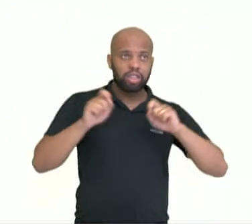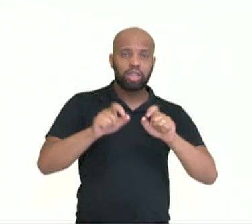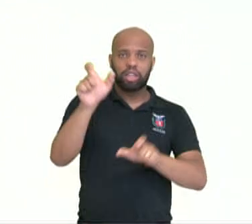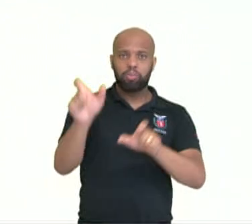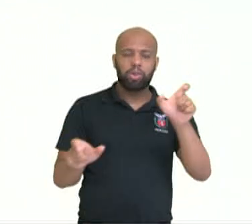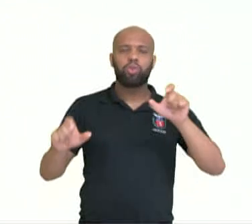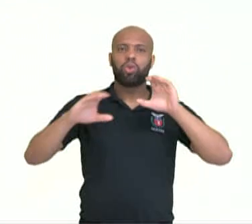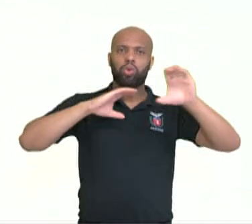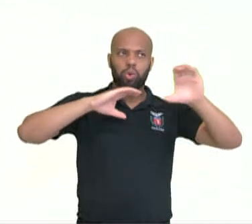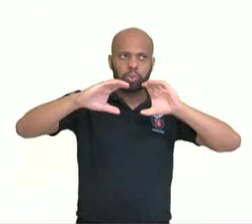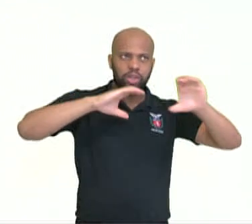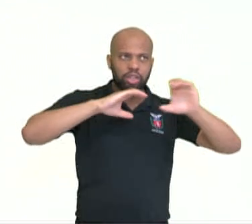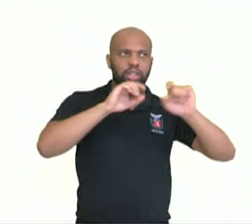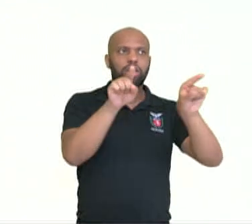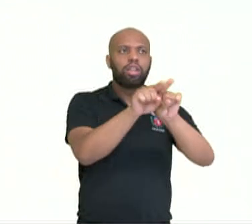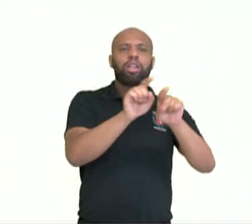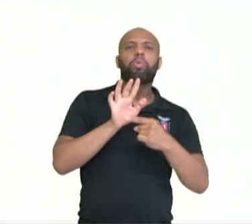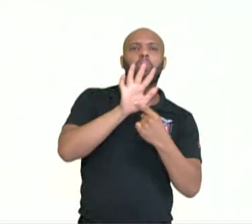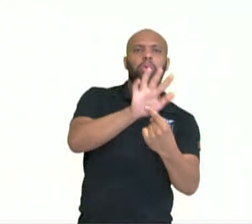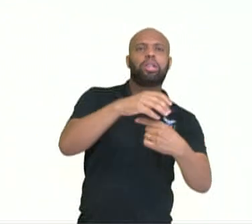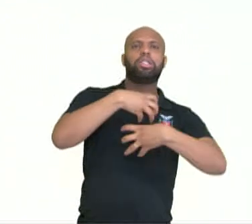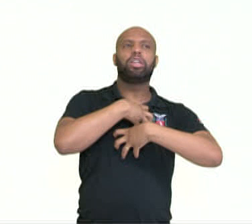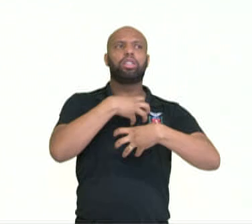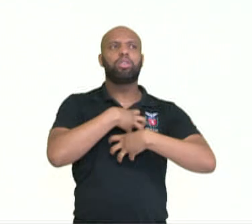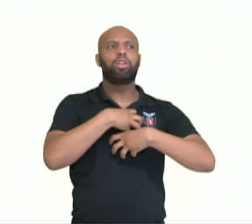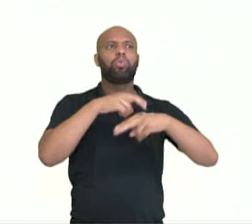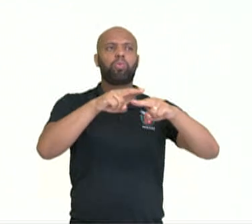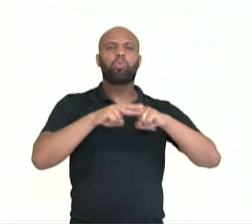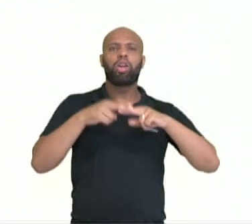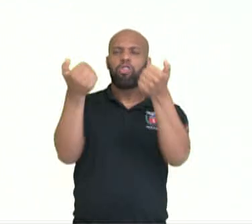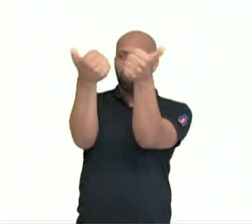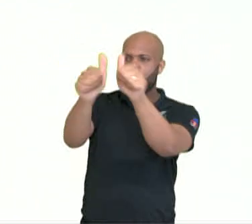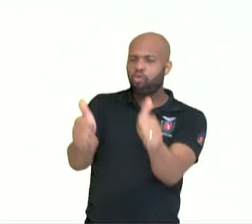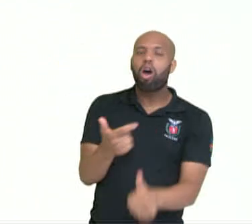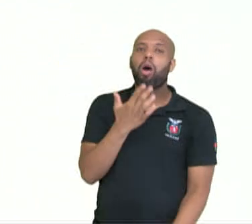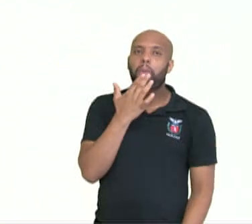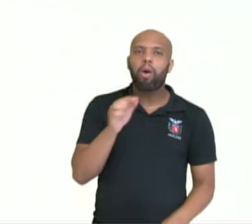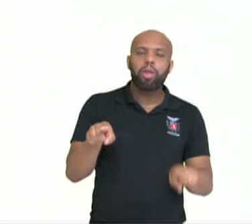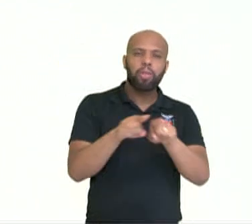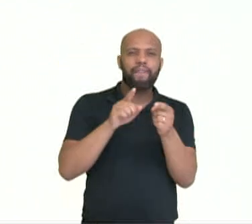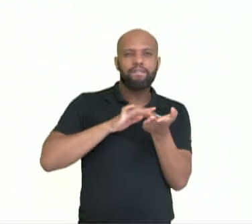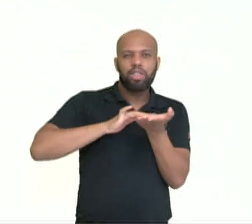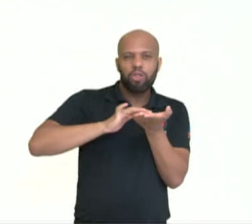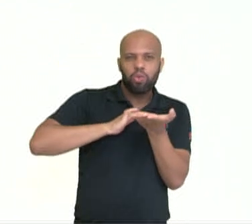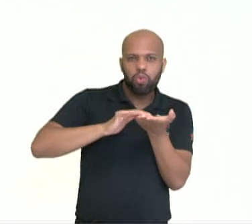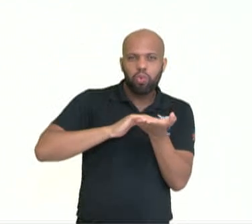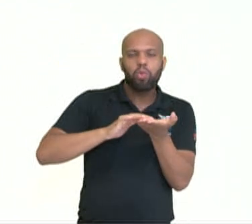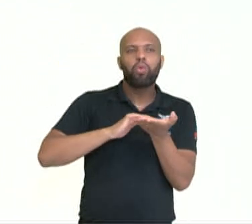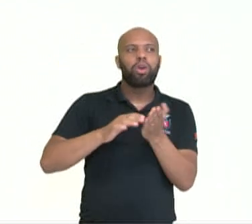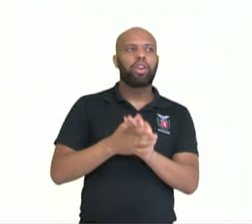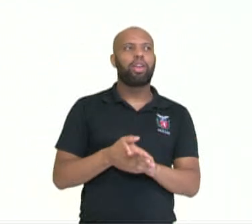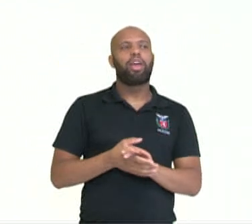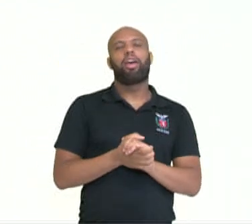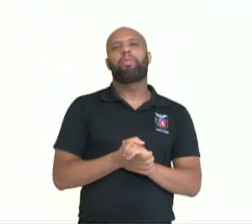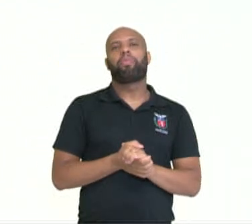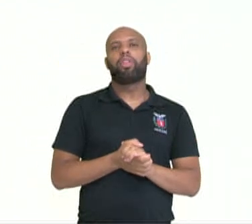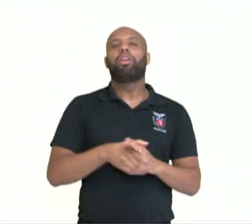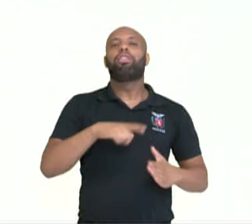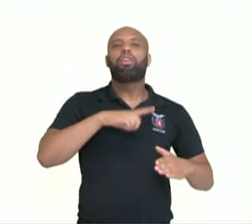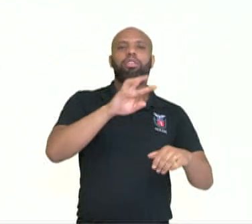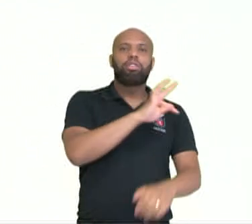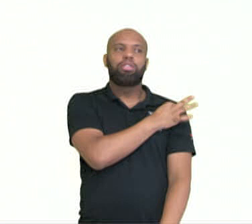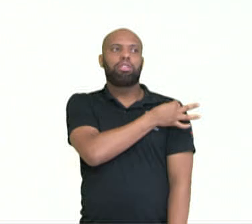se comunicar e demonstrar sentimentos por meio de formas, cores e texturas. Uma pessoa colorida como eu, técnica